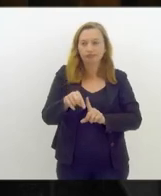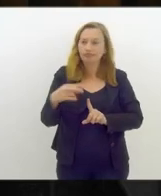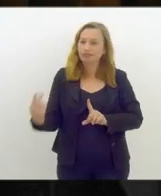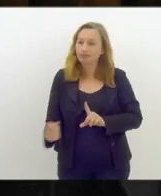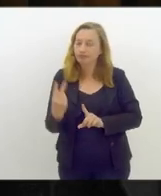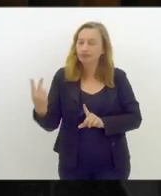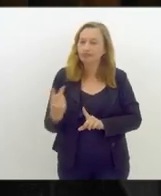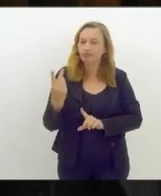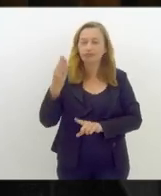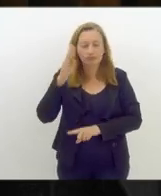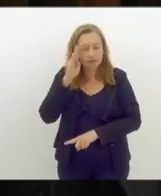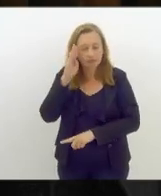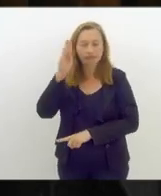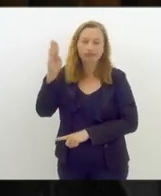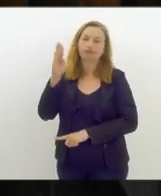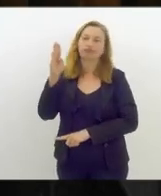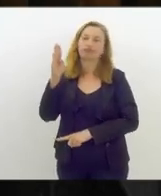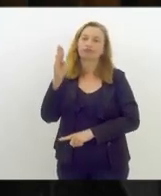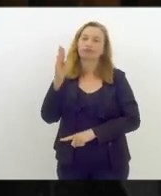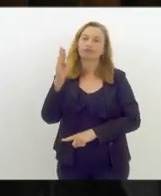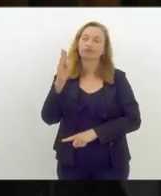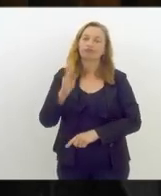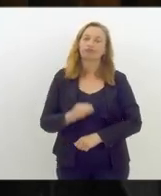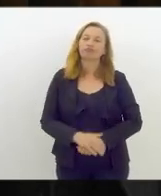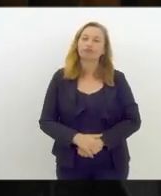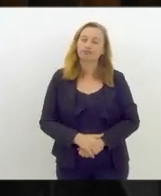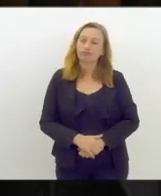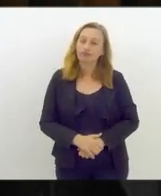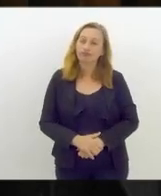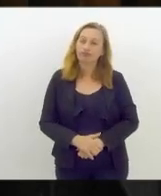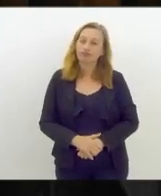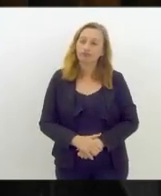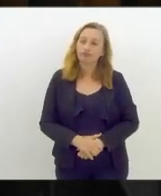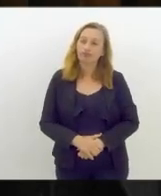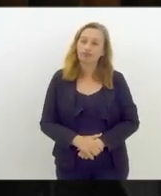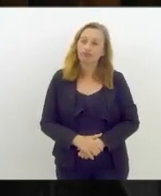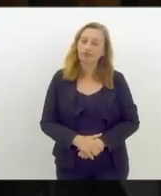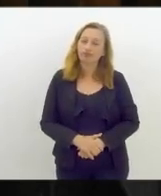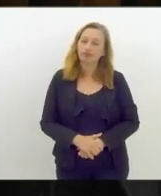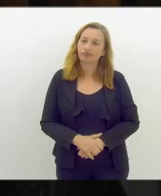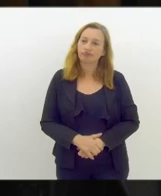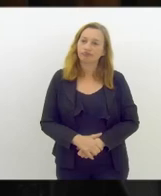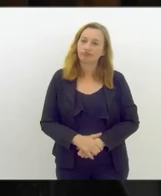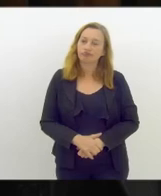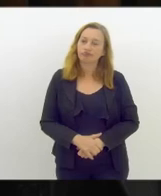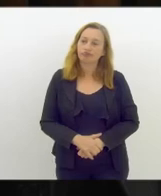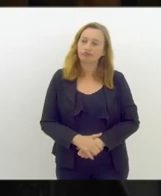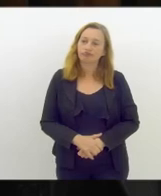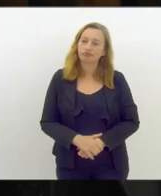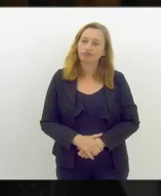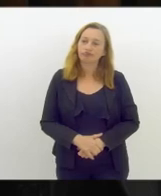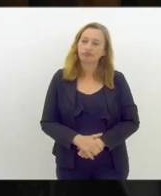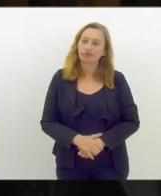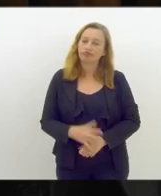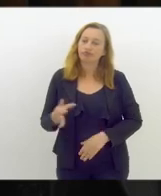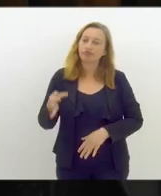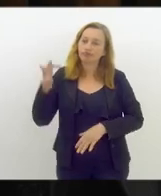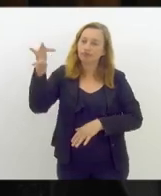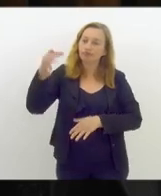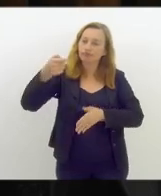valor perene em si mesmo. E daqui para frente, esta